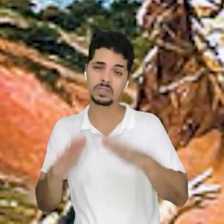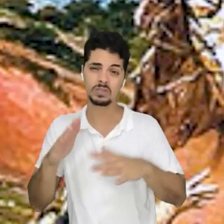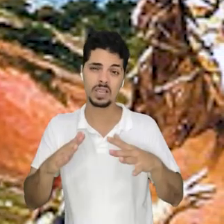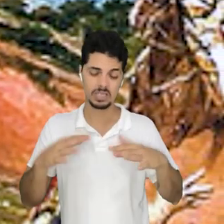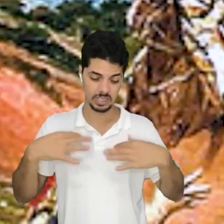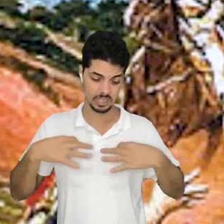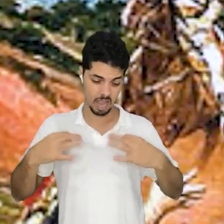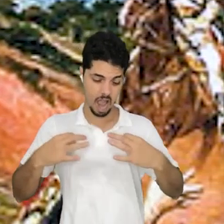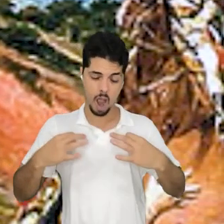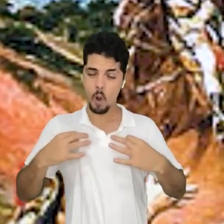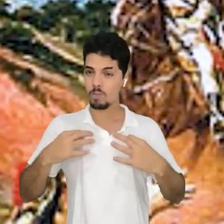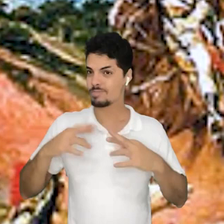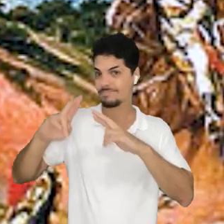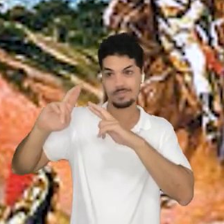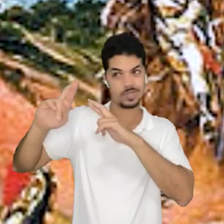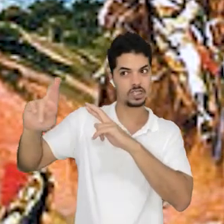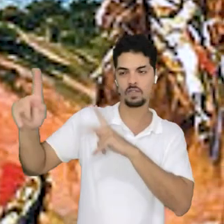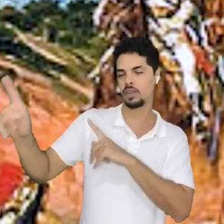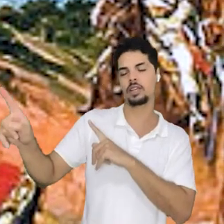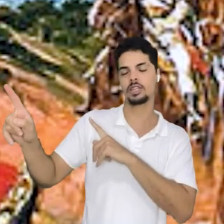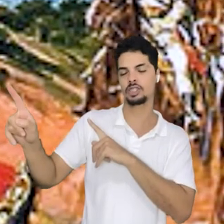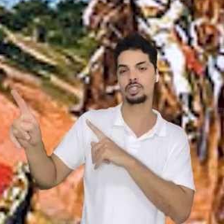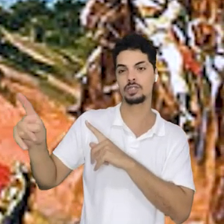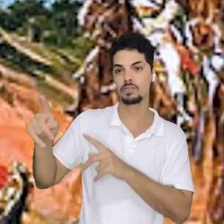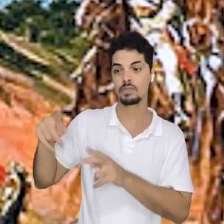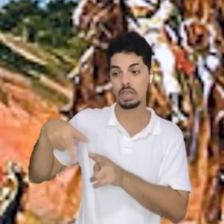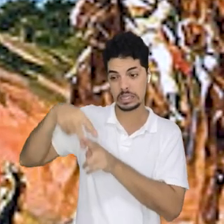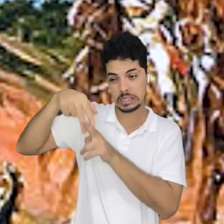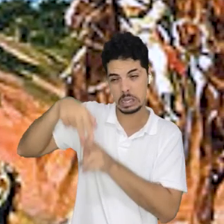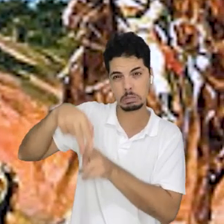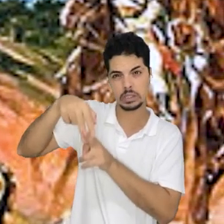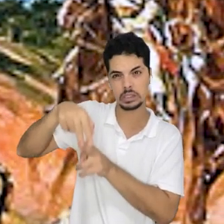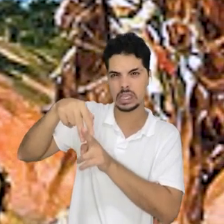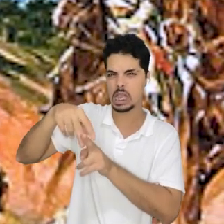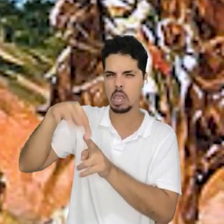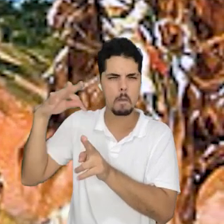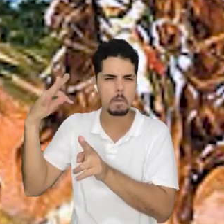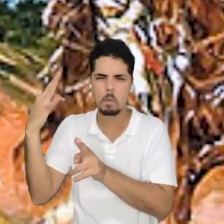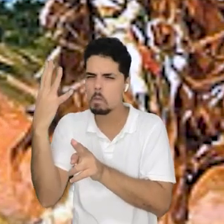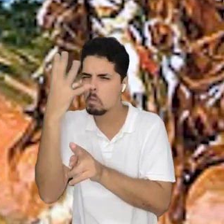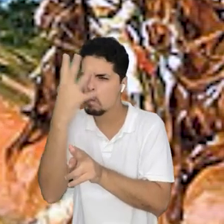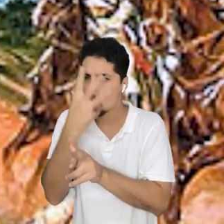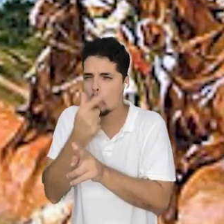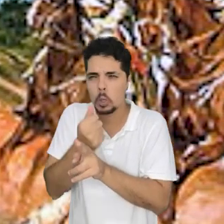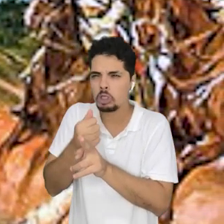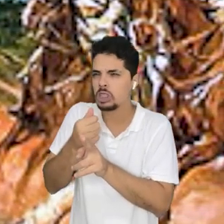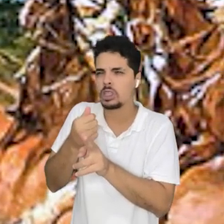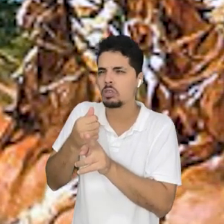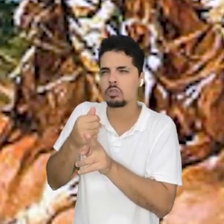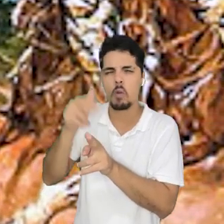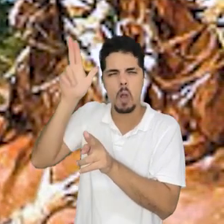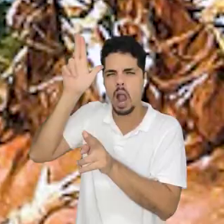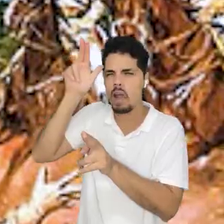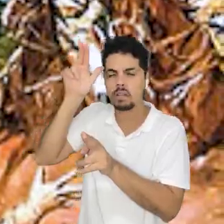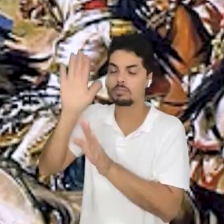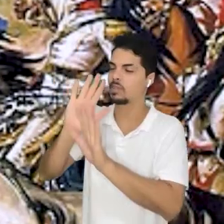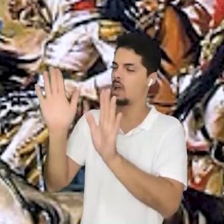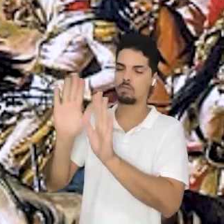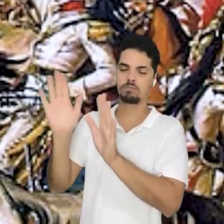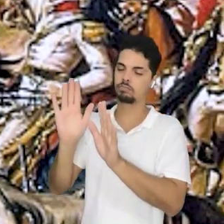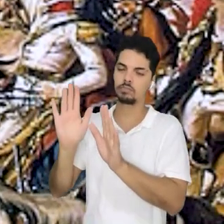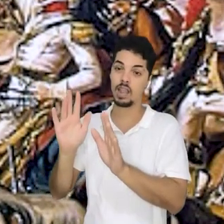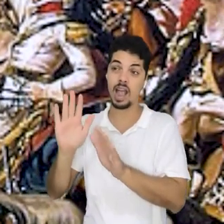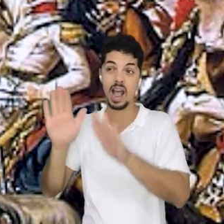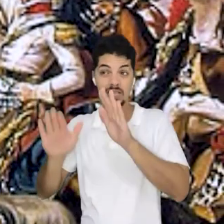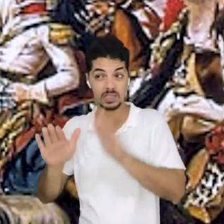eles andavam de burros e não desses cavalos, tá? As roupas também utilizadas não eram tão elegantes assim.